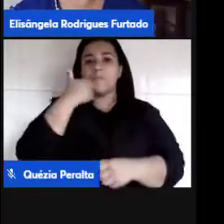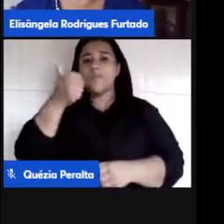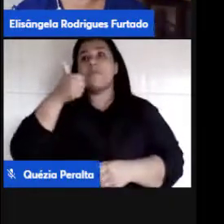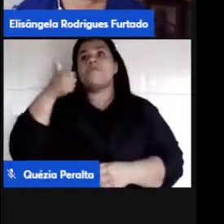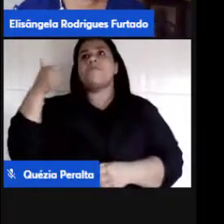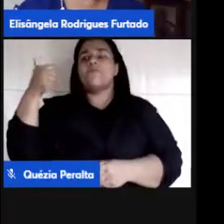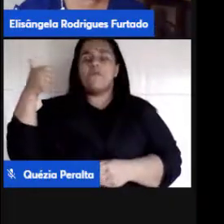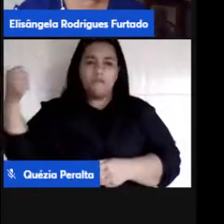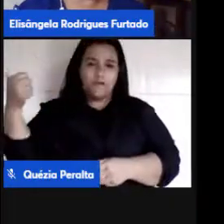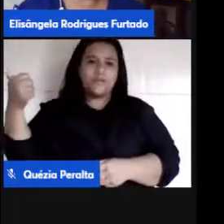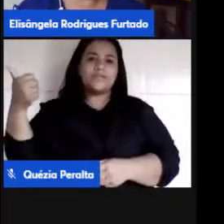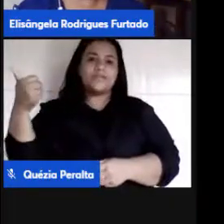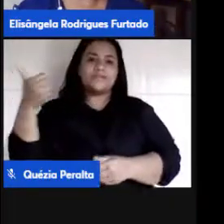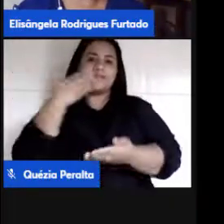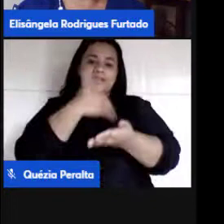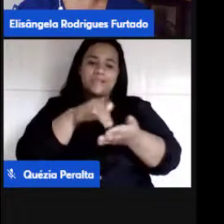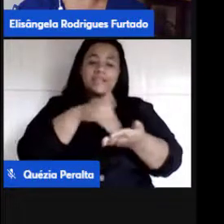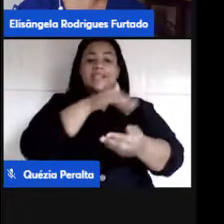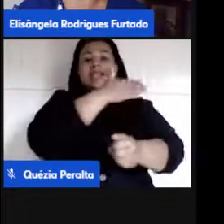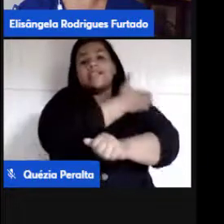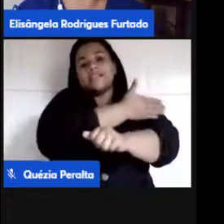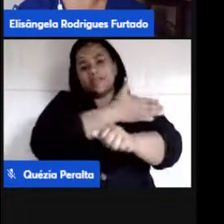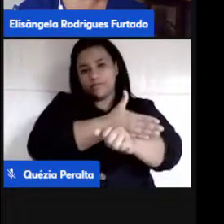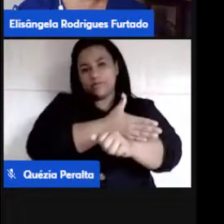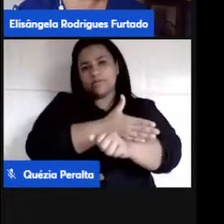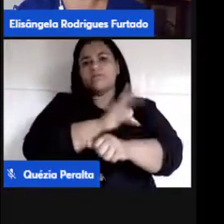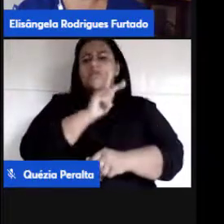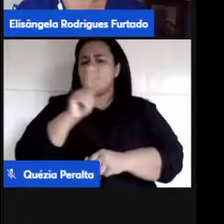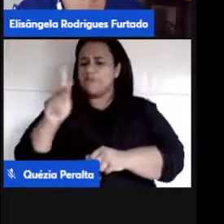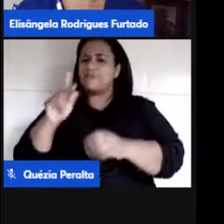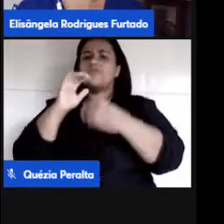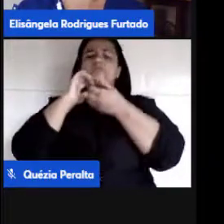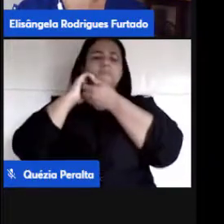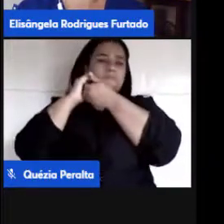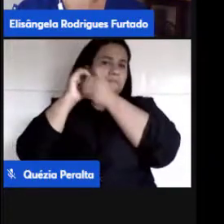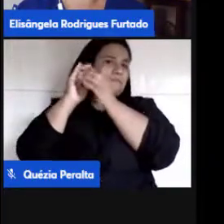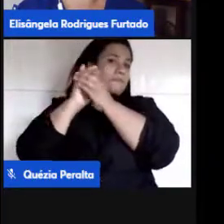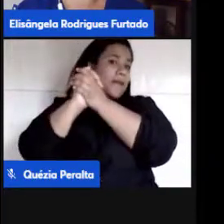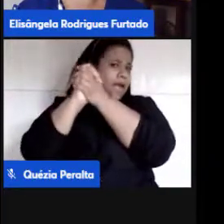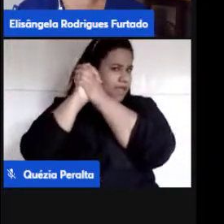às vezes nós sugerimos aqui. Então, professor, parabéns.